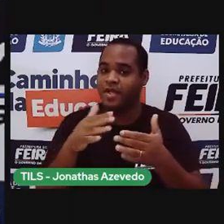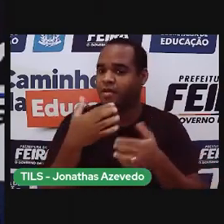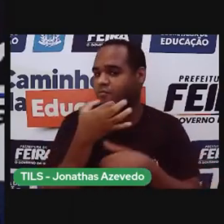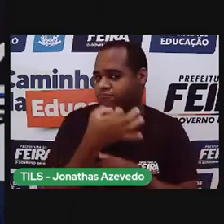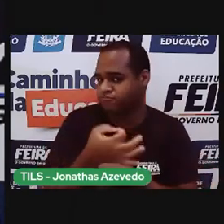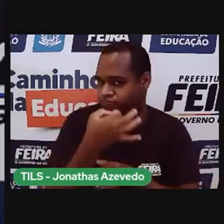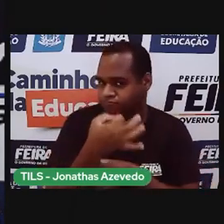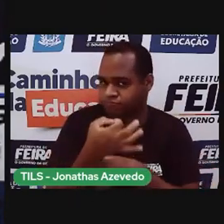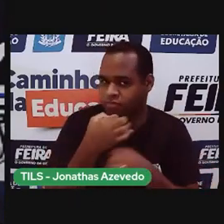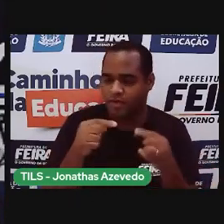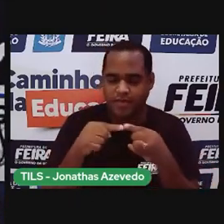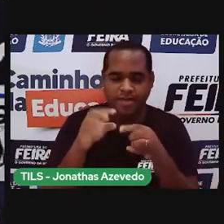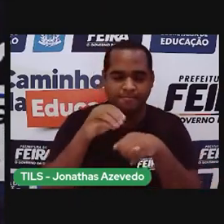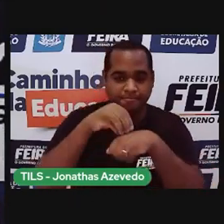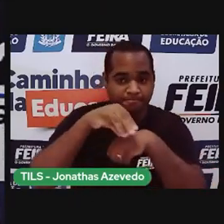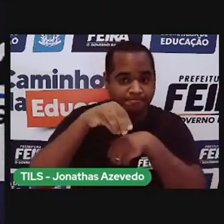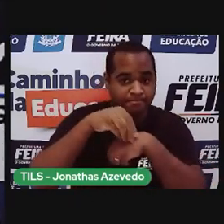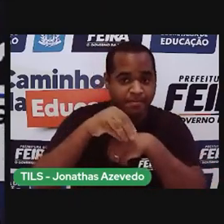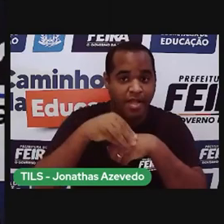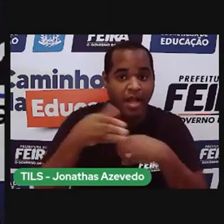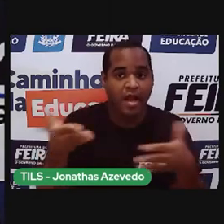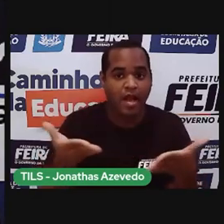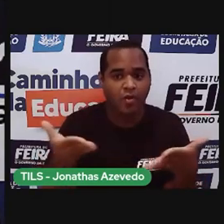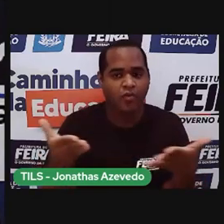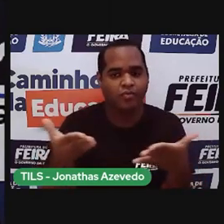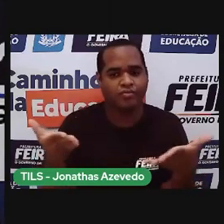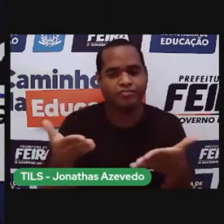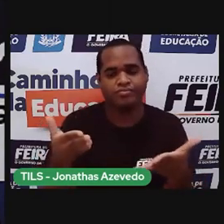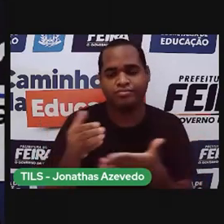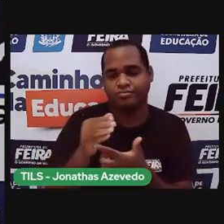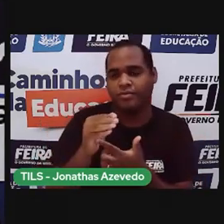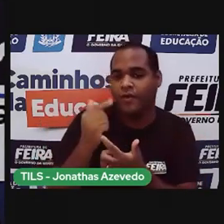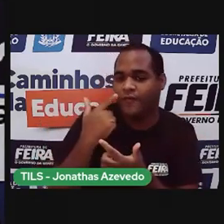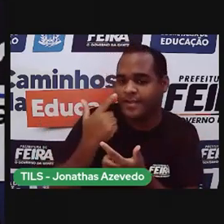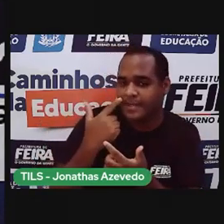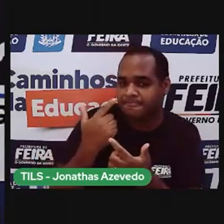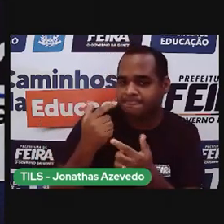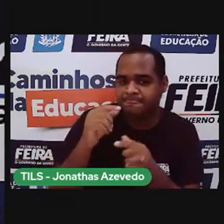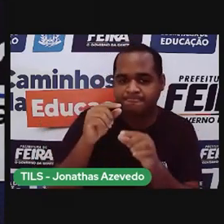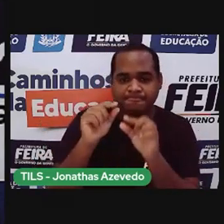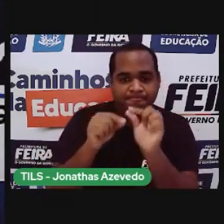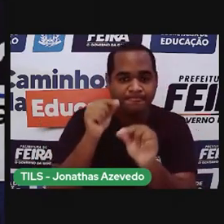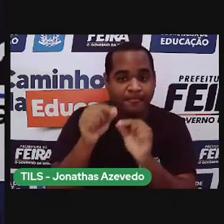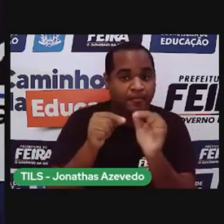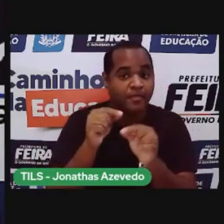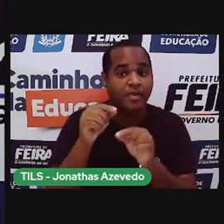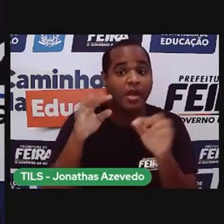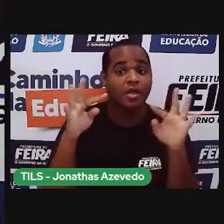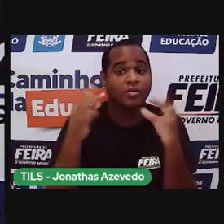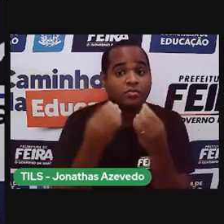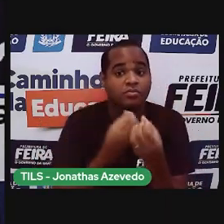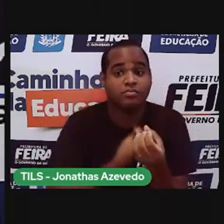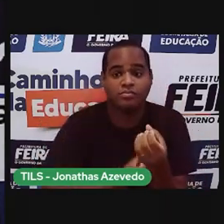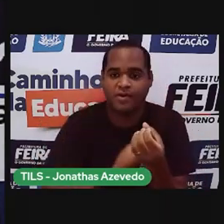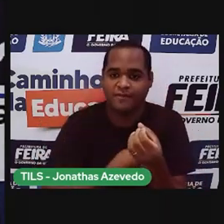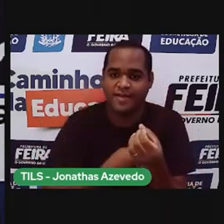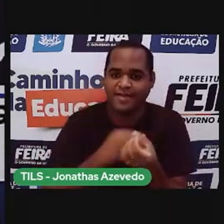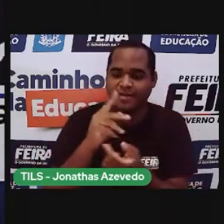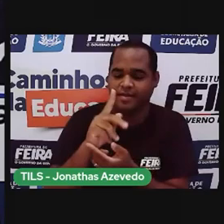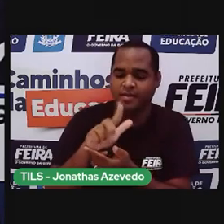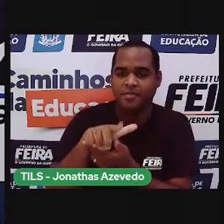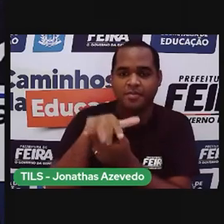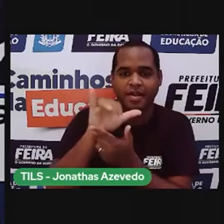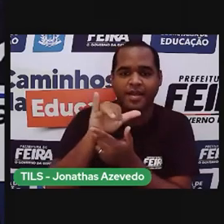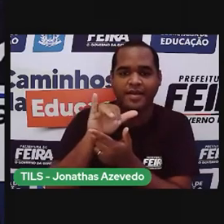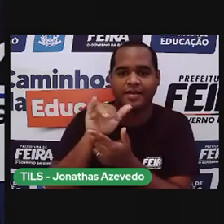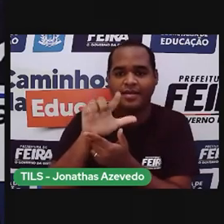recadinho para aceitar começando às aulas a partir de hoje né todas as nossas aulas estão na